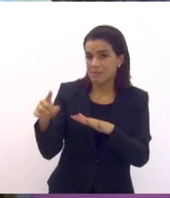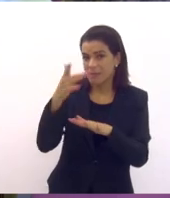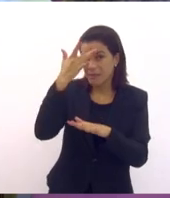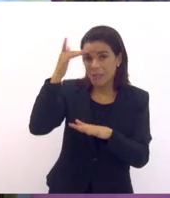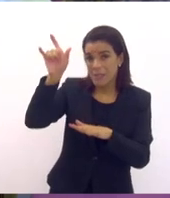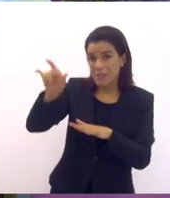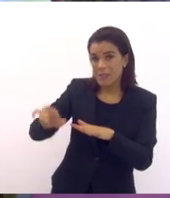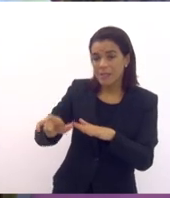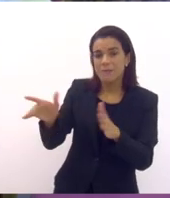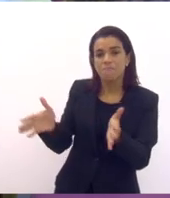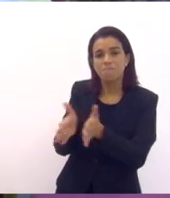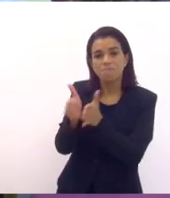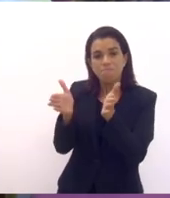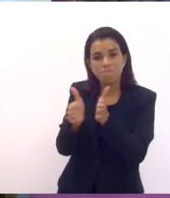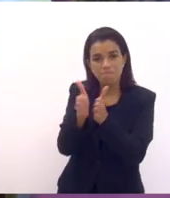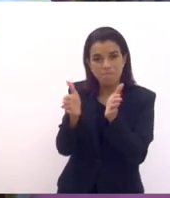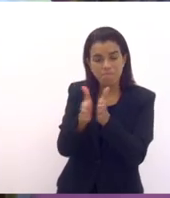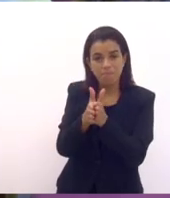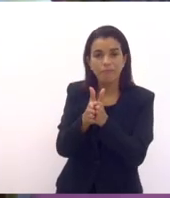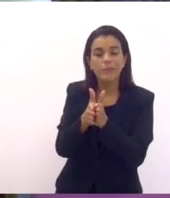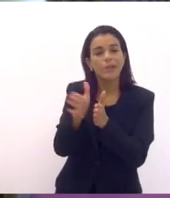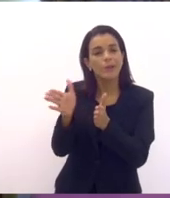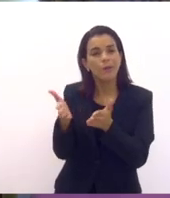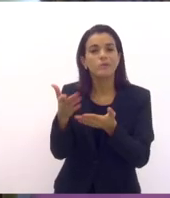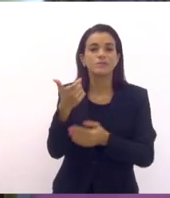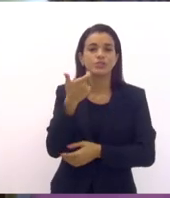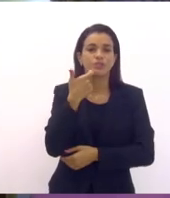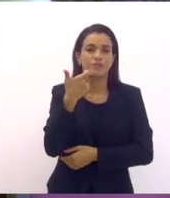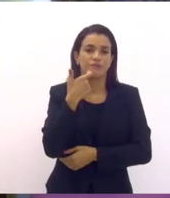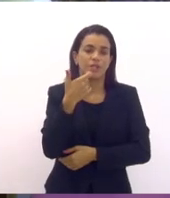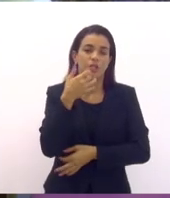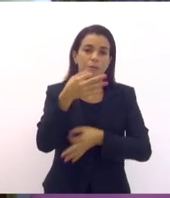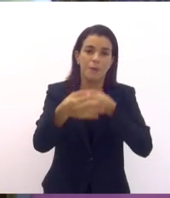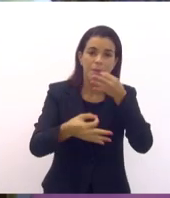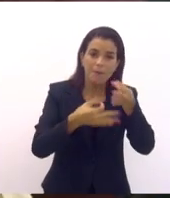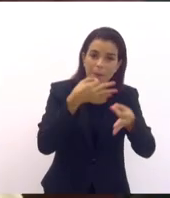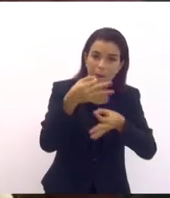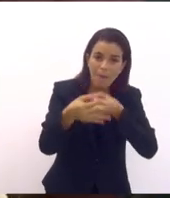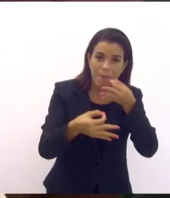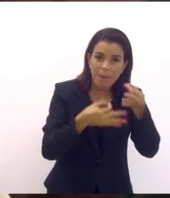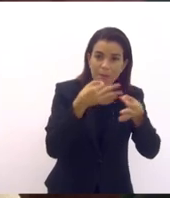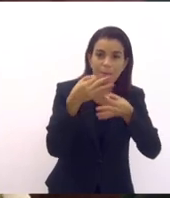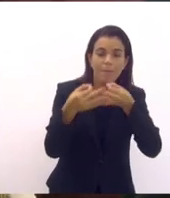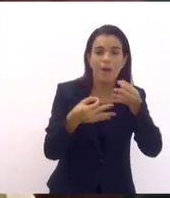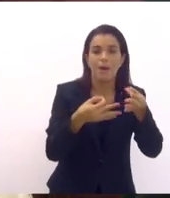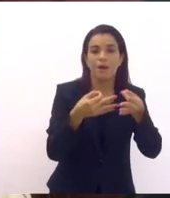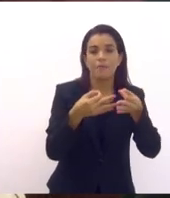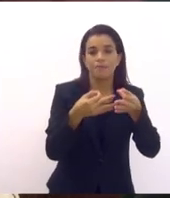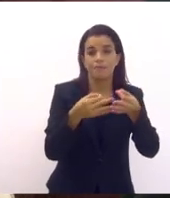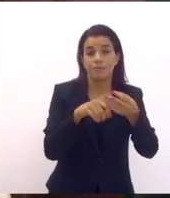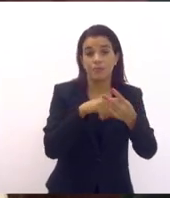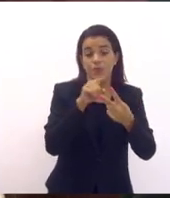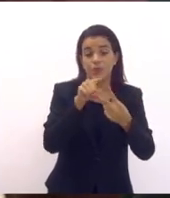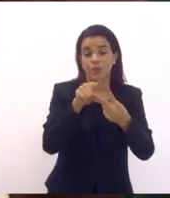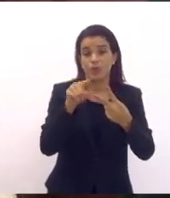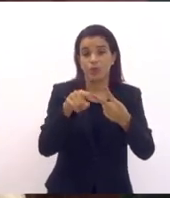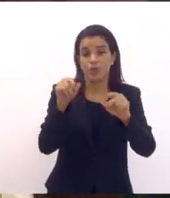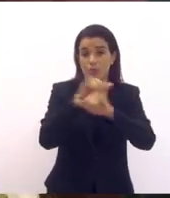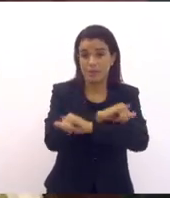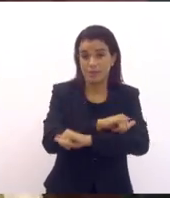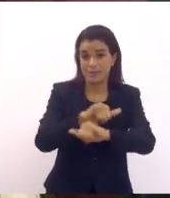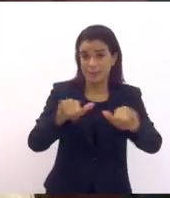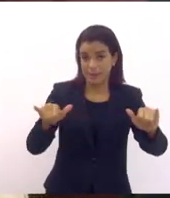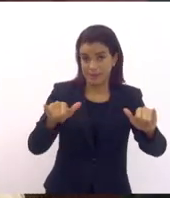correto então nós fizemos uma sugestão E fechamos entre nós duas campanhas que nós vamos